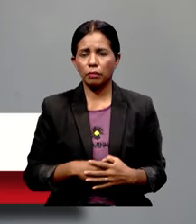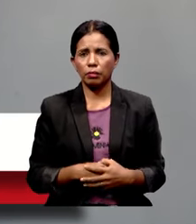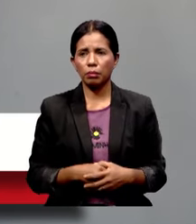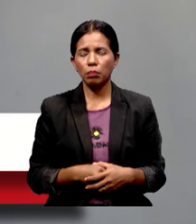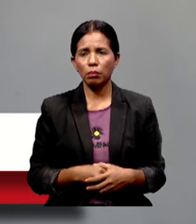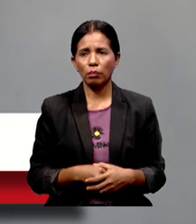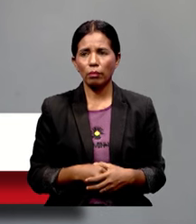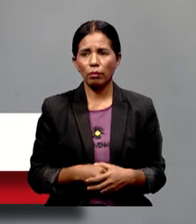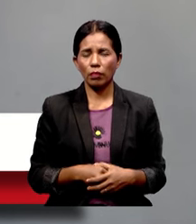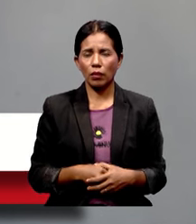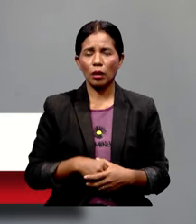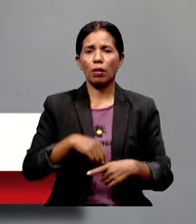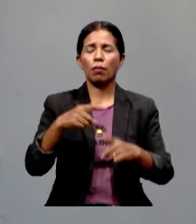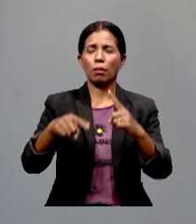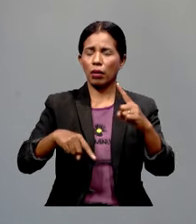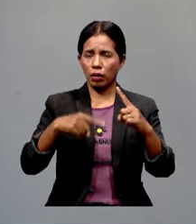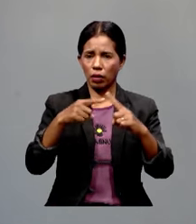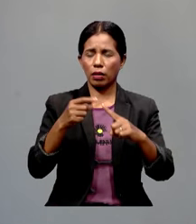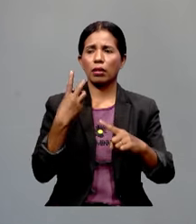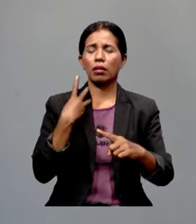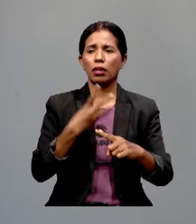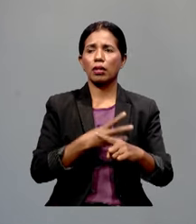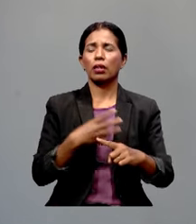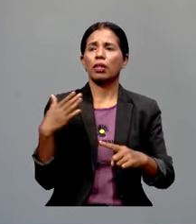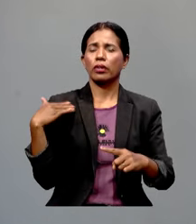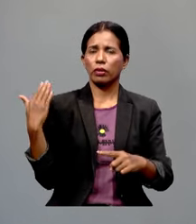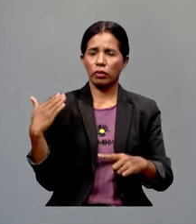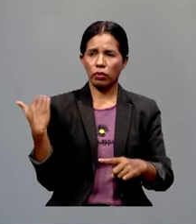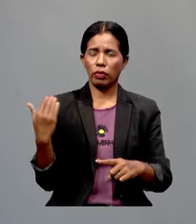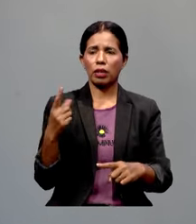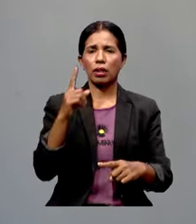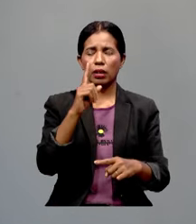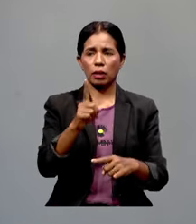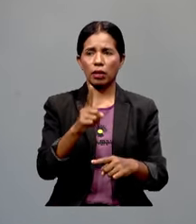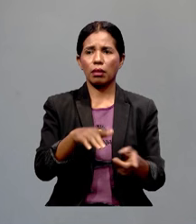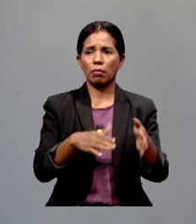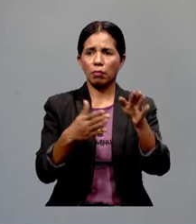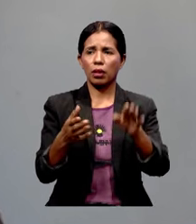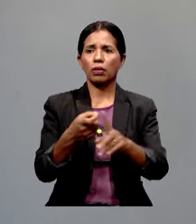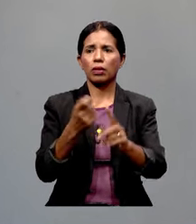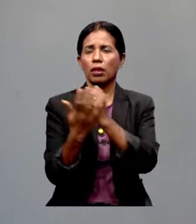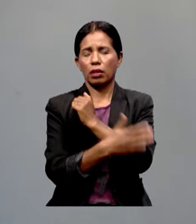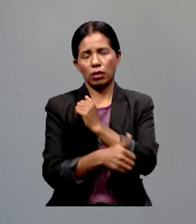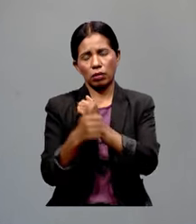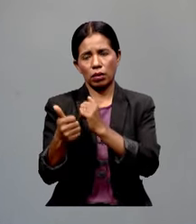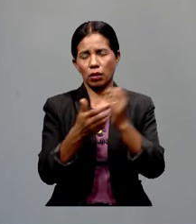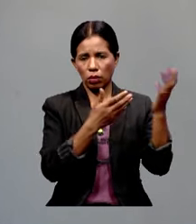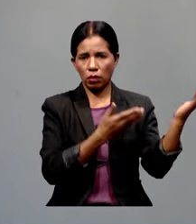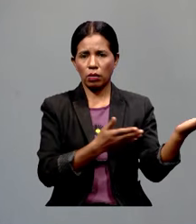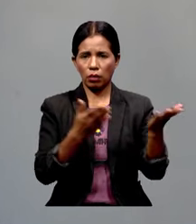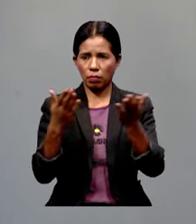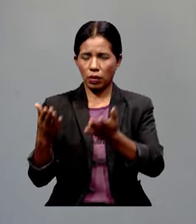Acontecimento de Neva, o Anhira, e tenia jovem balo no bem mate, o Sera Ilur, bem Maglurma, e